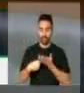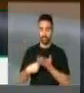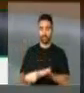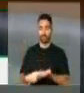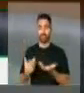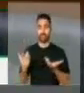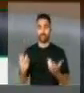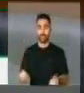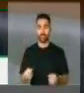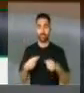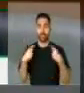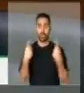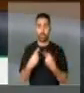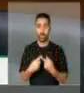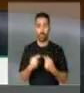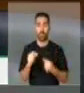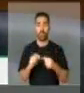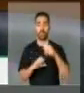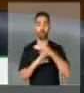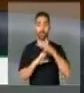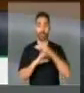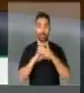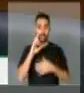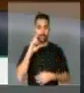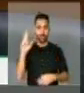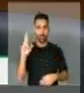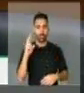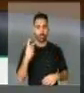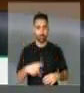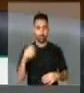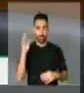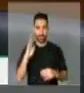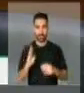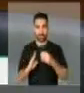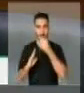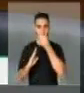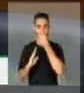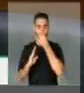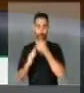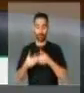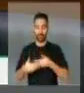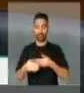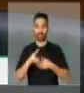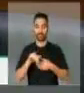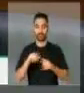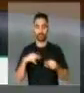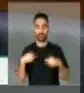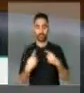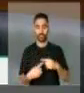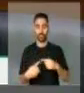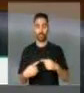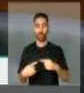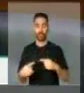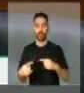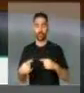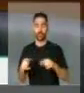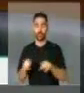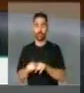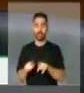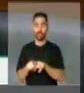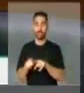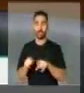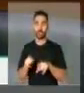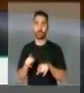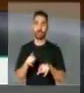reuniões com empresários italianos no Brasil já nos próximos dias. E discutimos também com o grupo, e eu estou